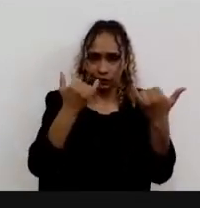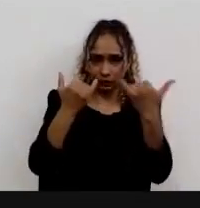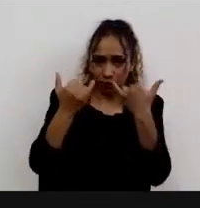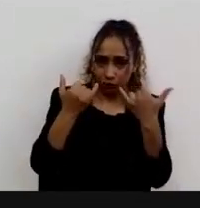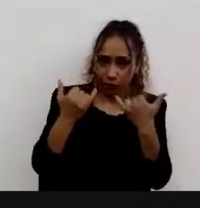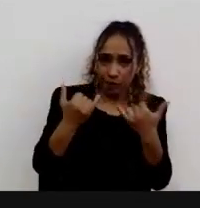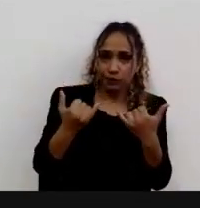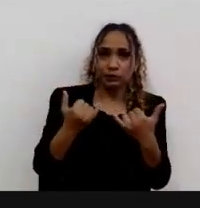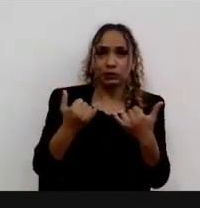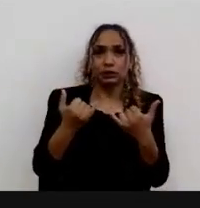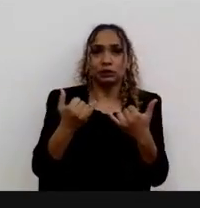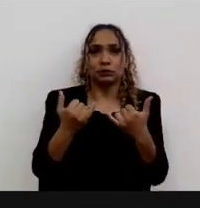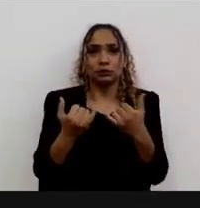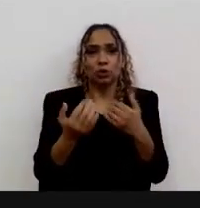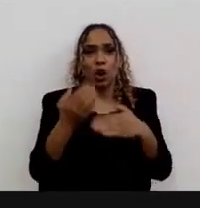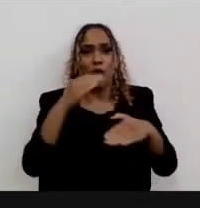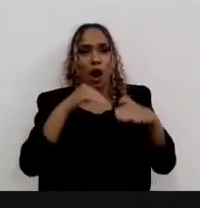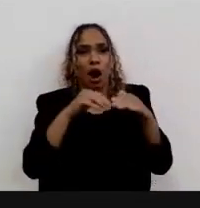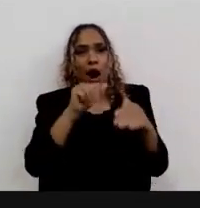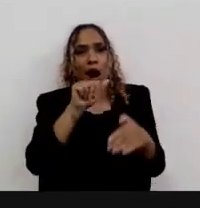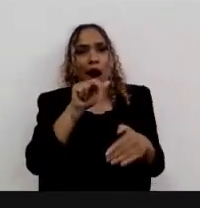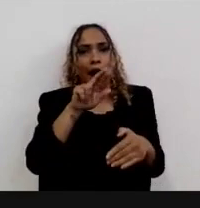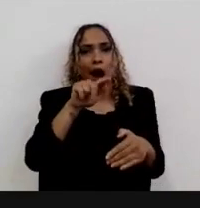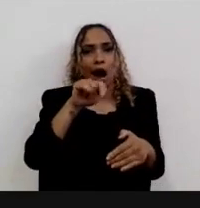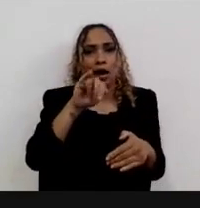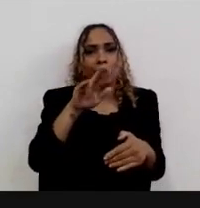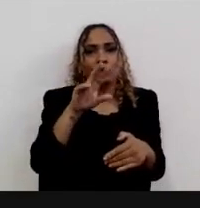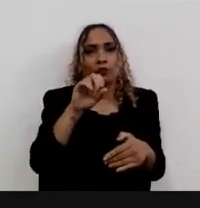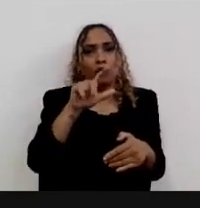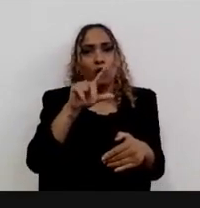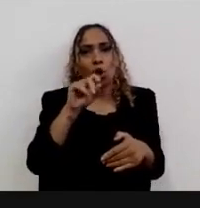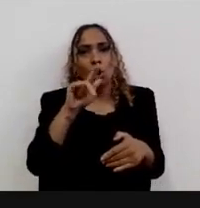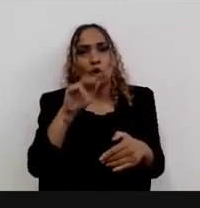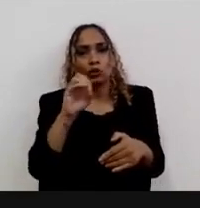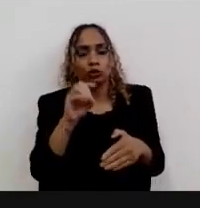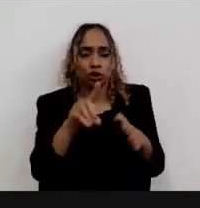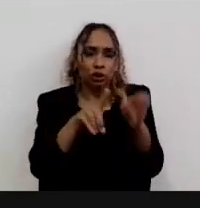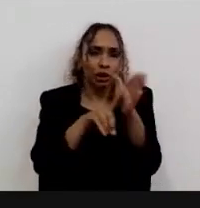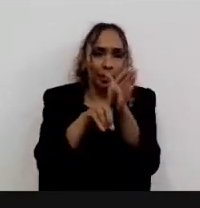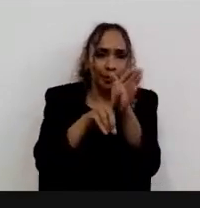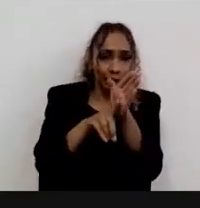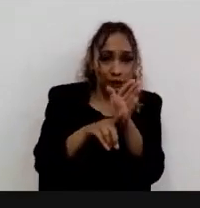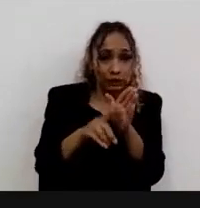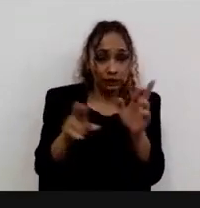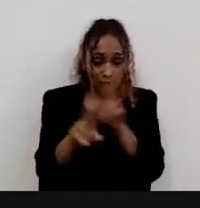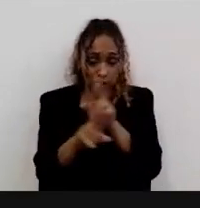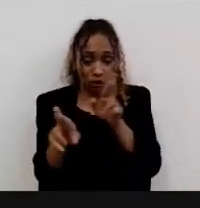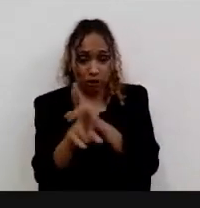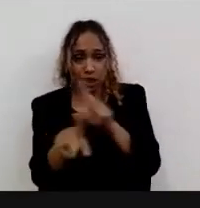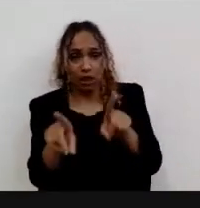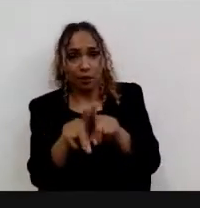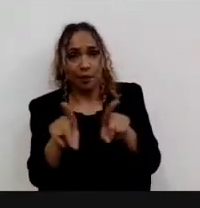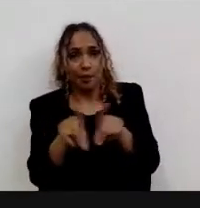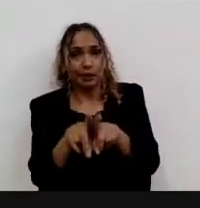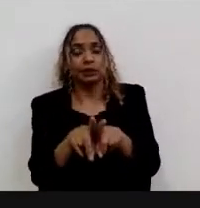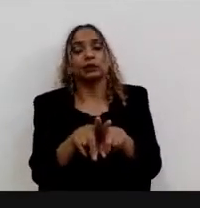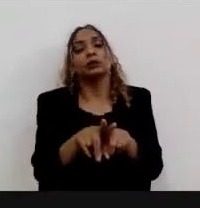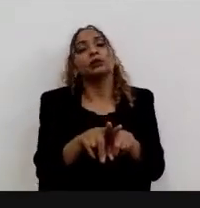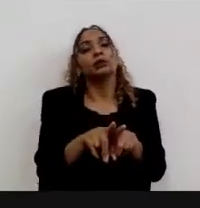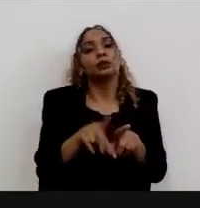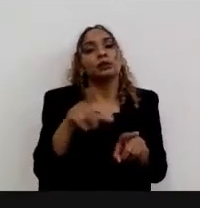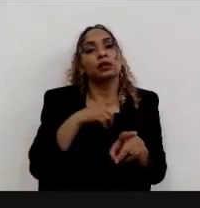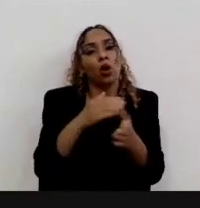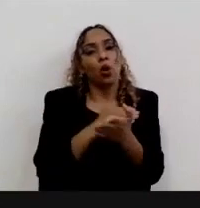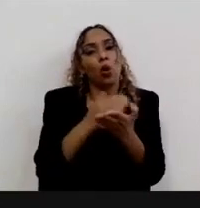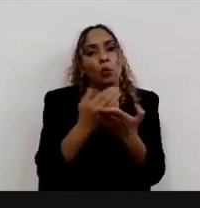e biblioteconomia, e algumas pesquisas relacionadas, né, que a gente encontrou até agora. O trabalho, como eu falei, é uma pesquisa que